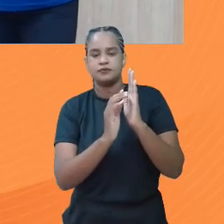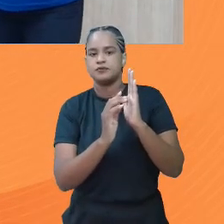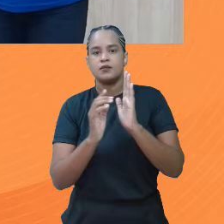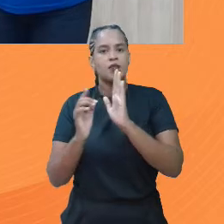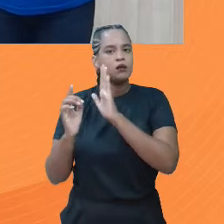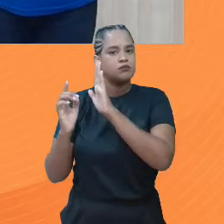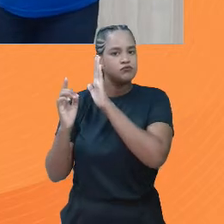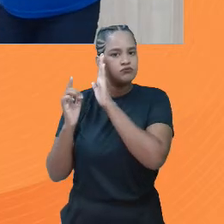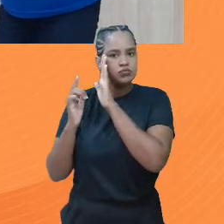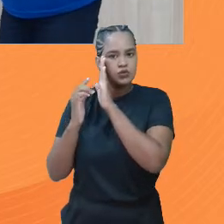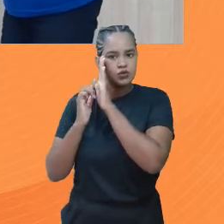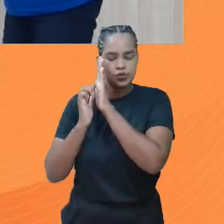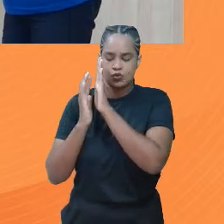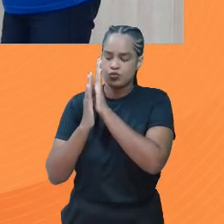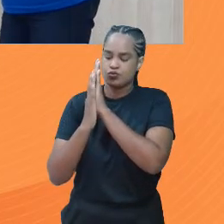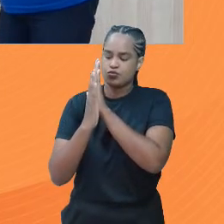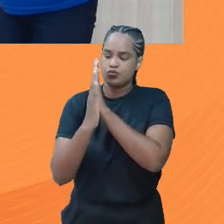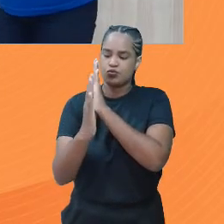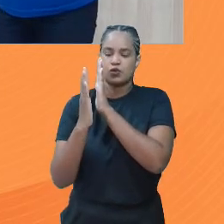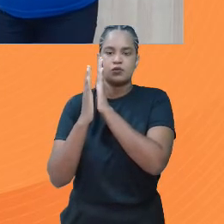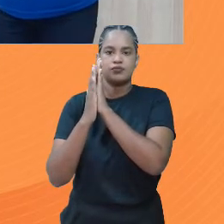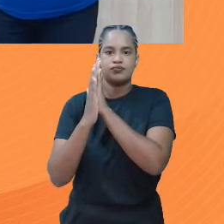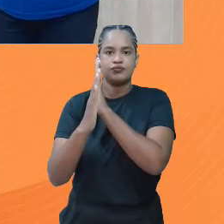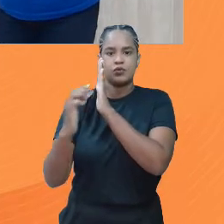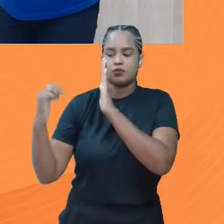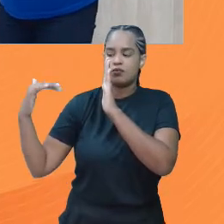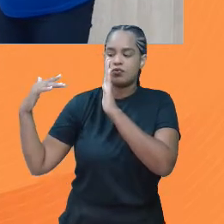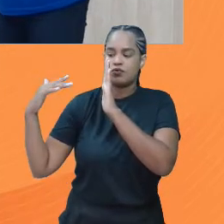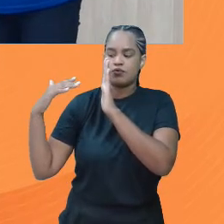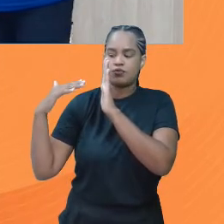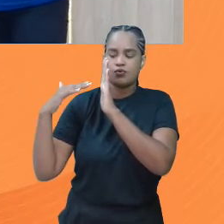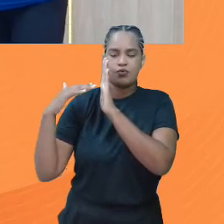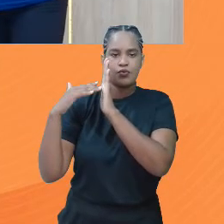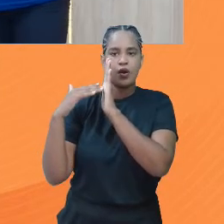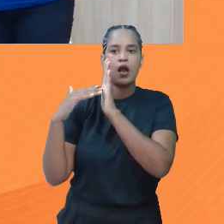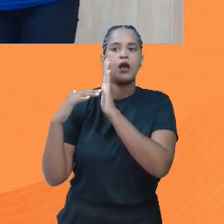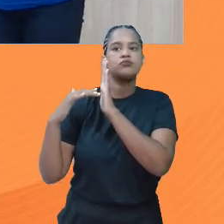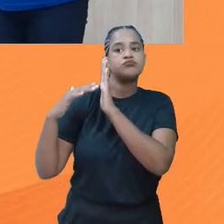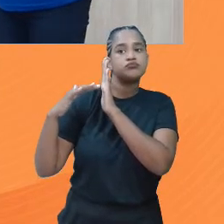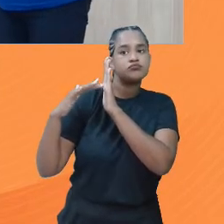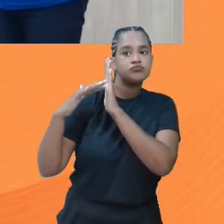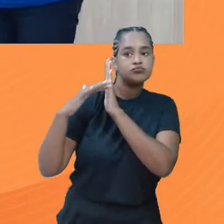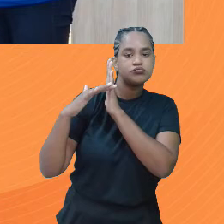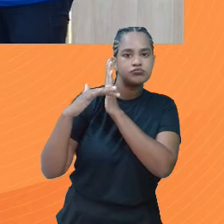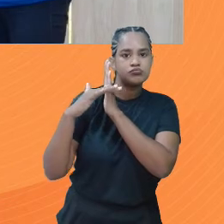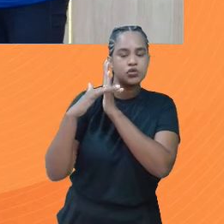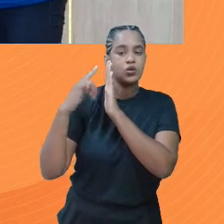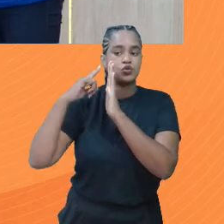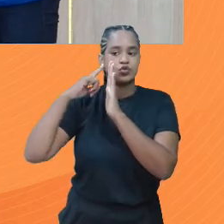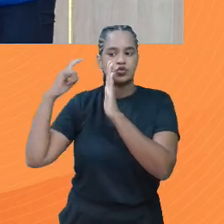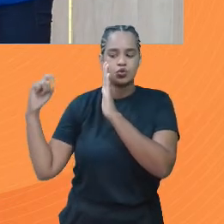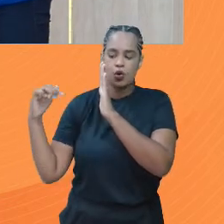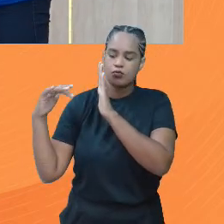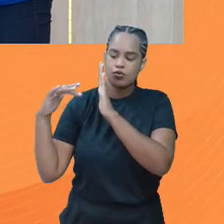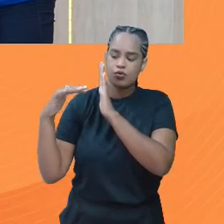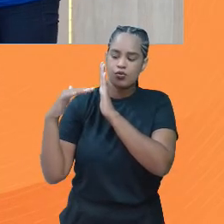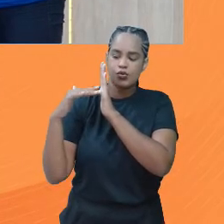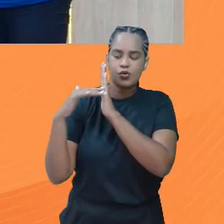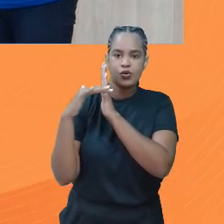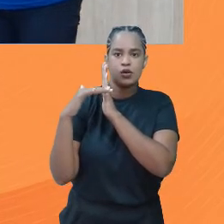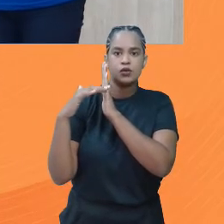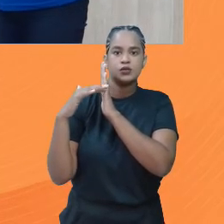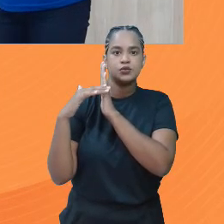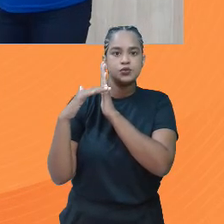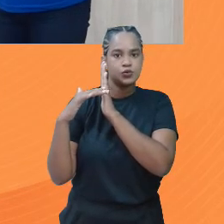esticado. Eu já dei o exemplo aí a vocês em relação ao bombo. E olha o que acontece. No momento que esse